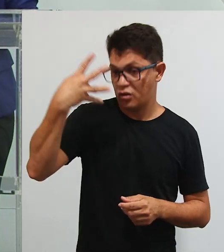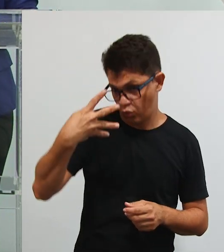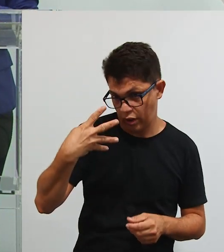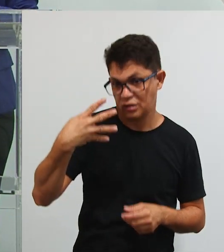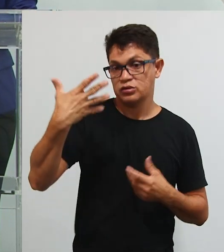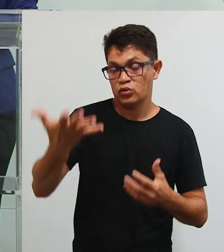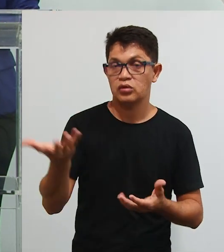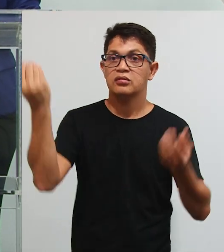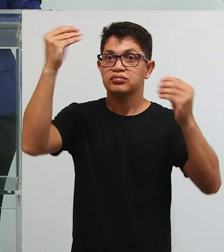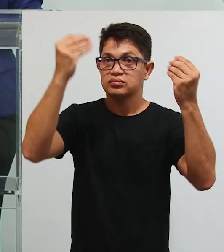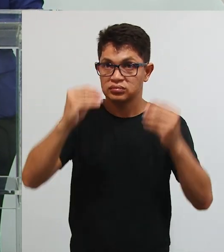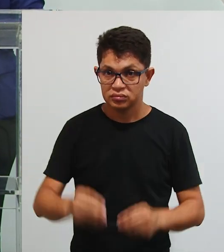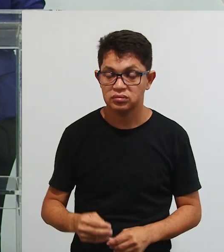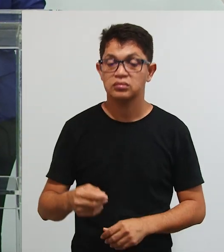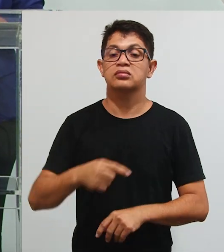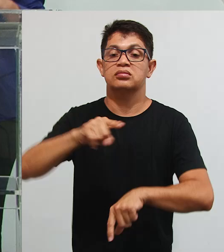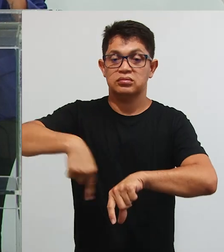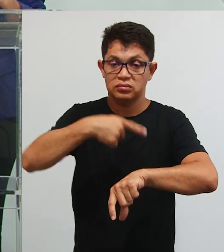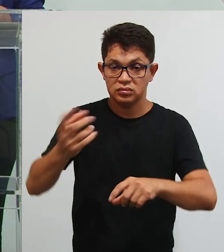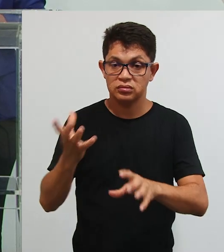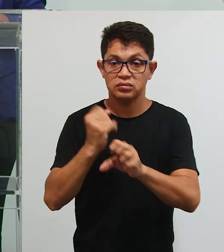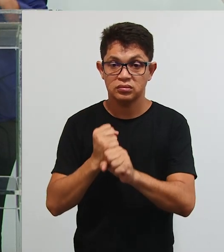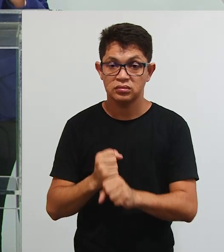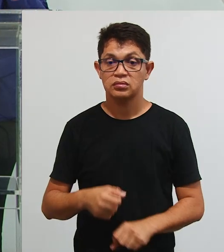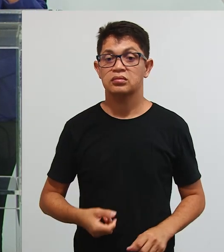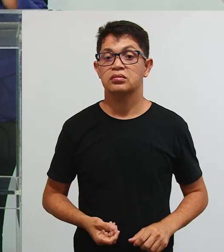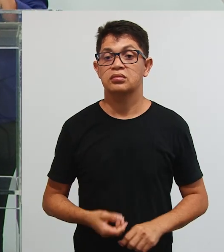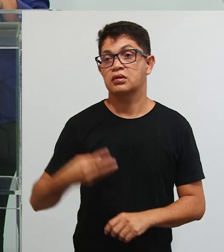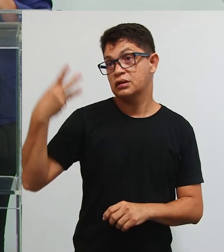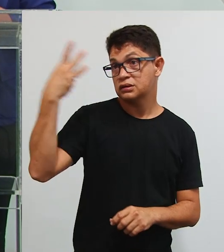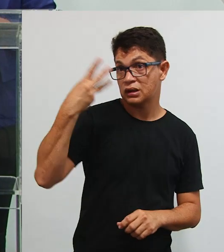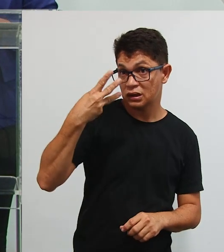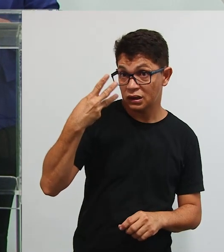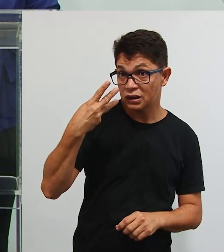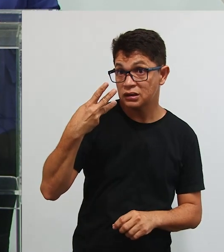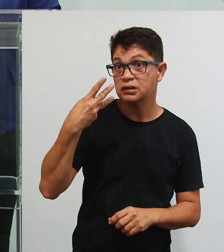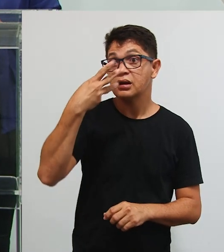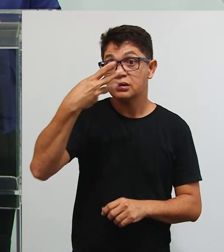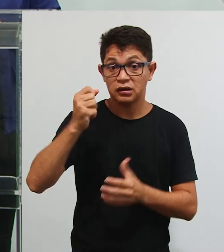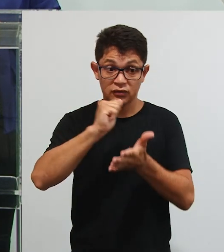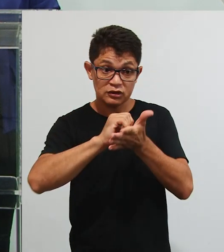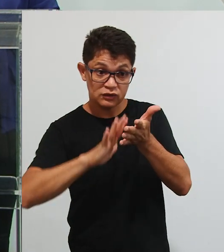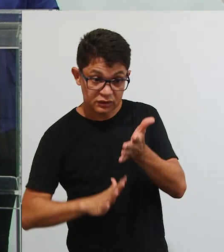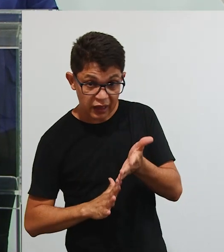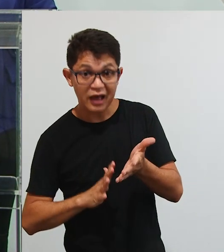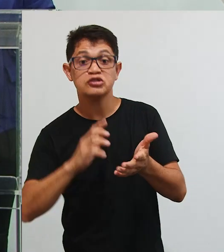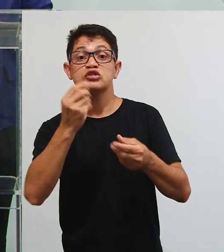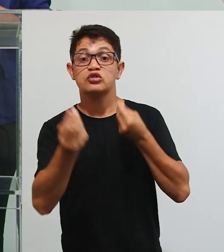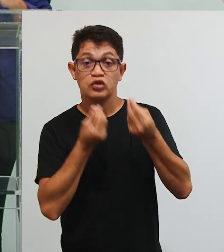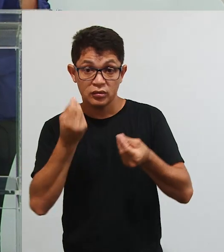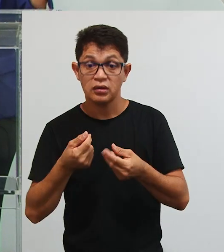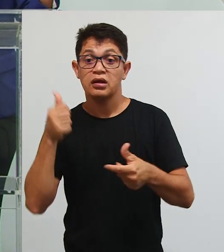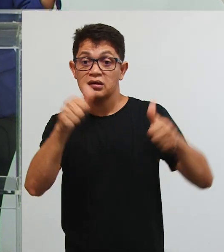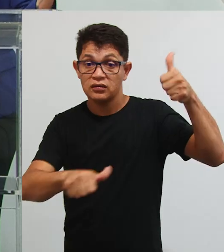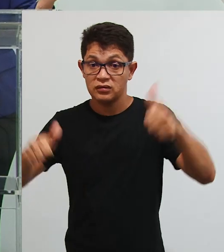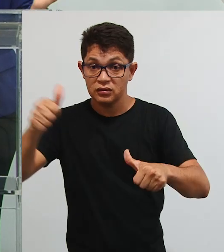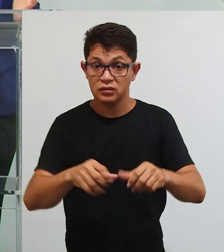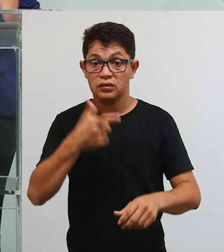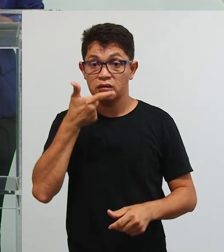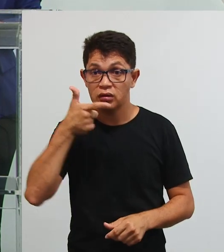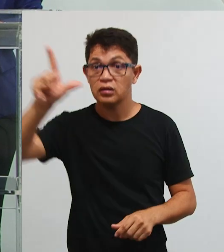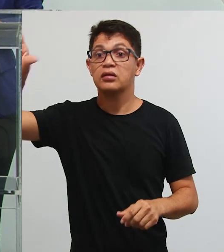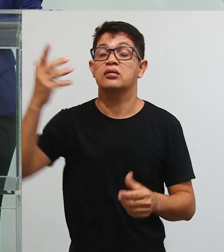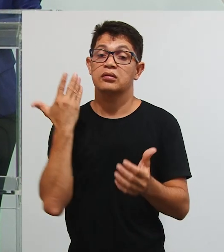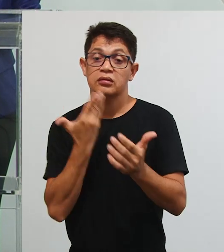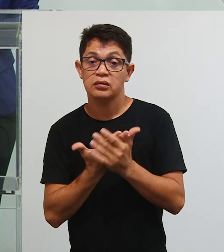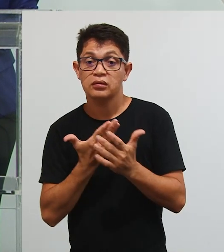unidades, a disciplina é de 80 horas e nós teremos 3 atividades avaliativas. Ao longo da disciplina,